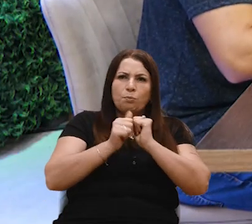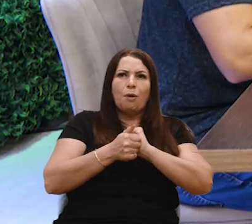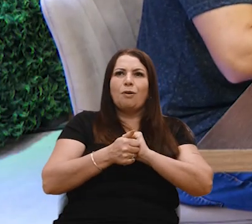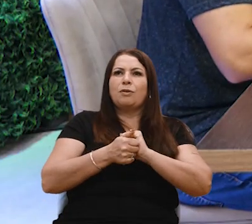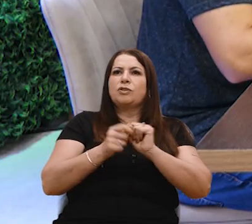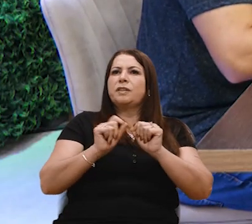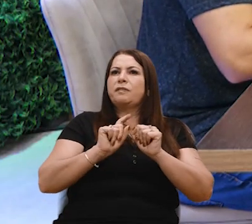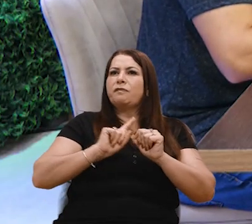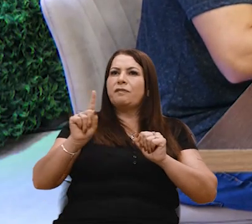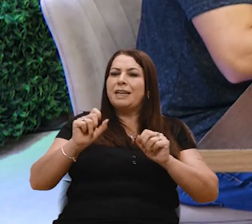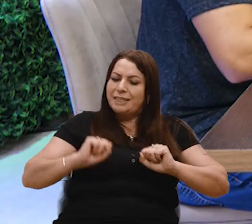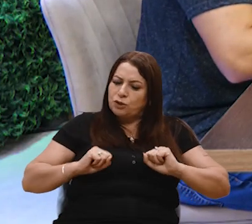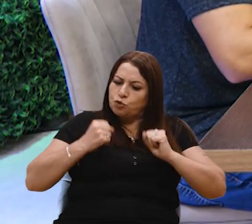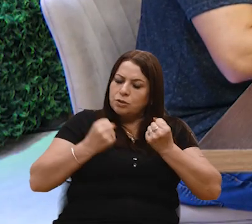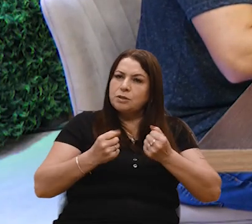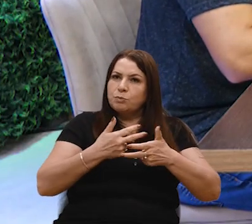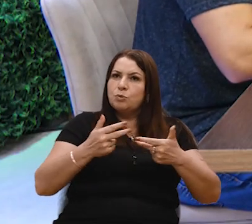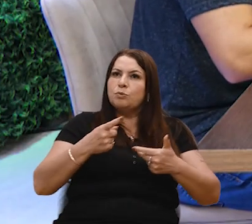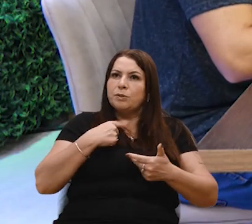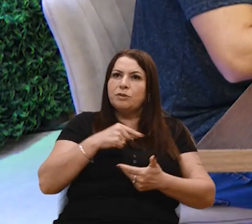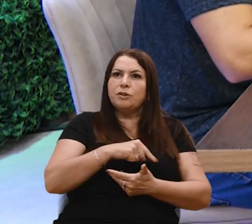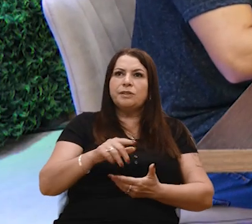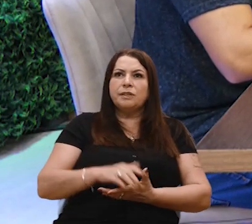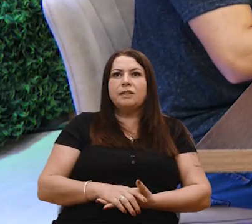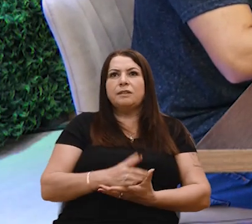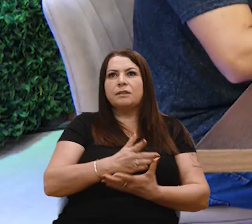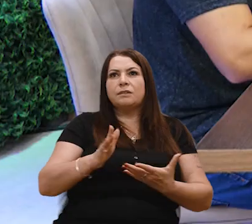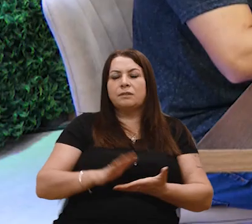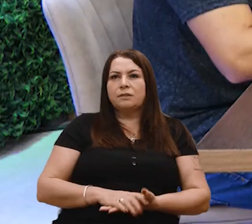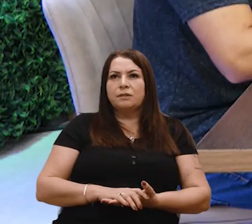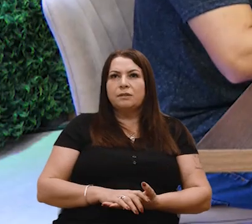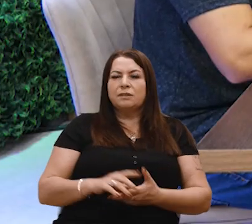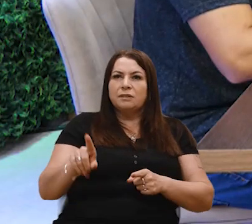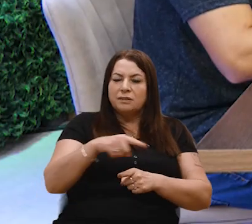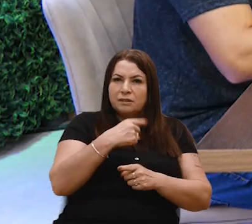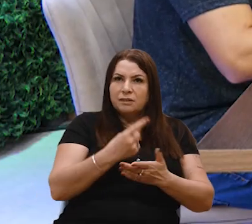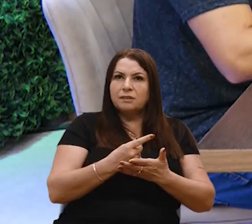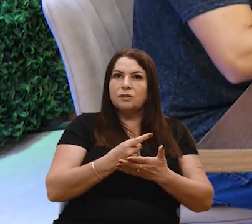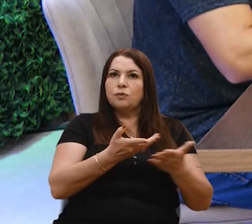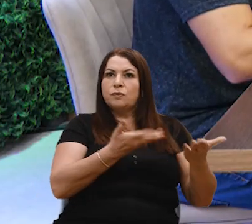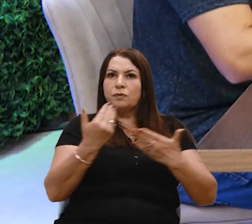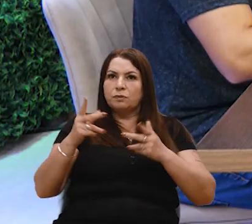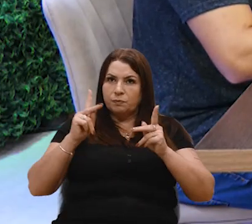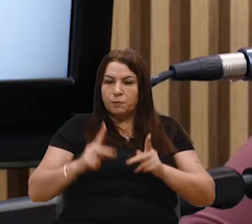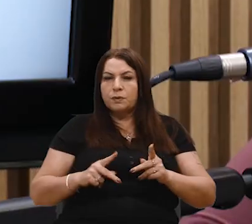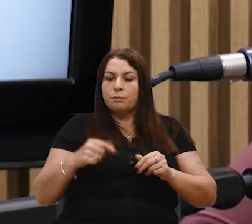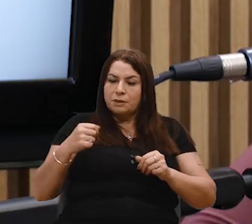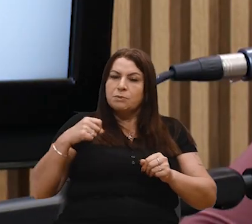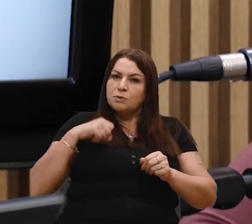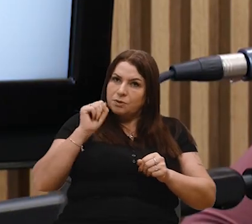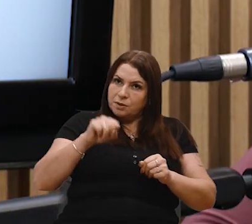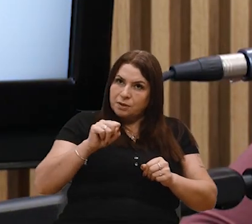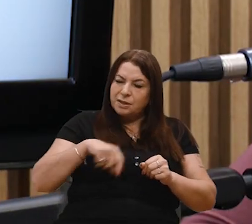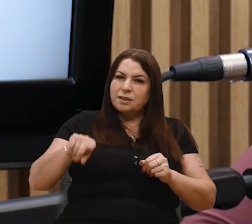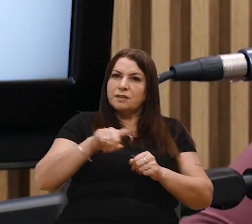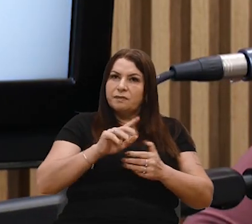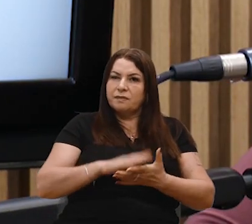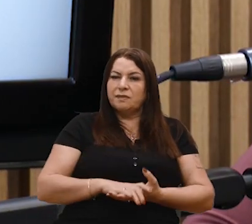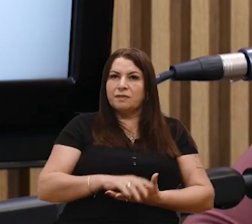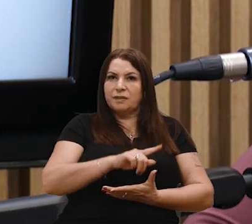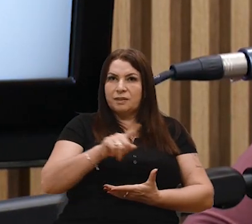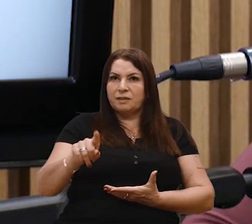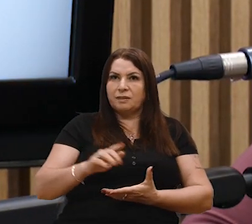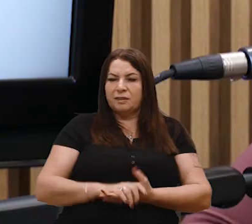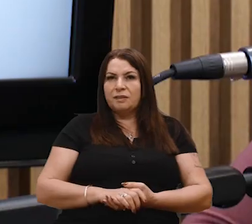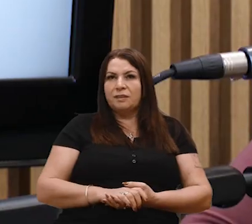Vai fazer esporte. Vai te dedicar a algo que tu goste, né? Não quer ir sozinho, convida alguém. Mas